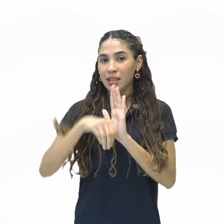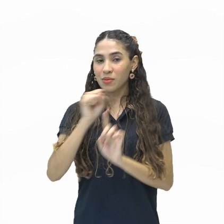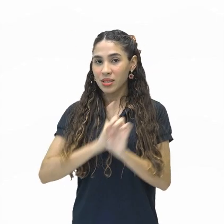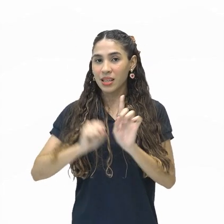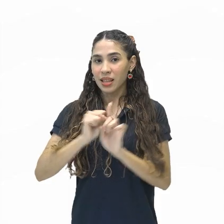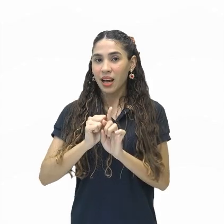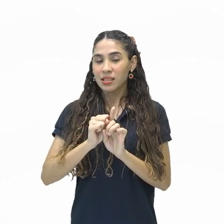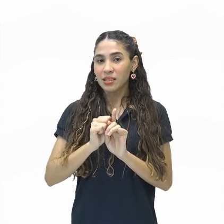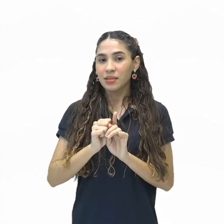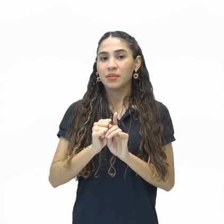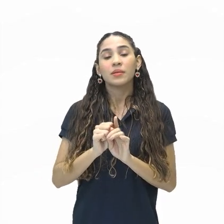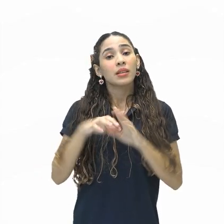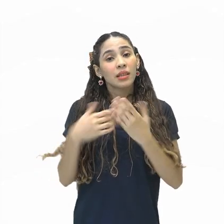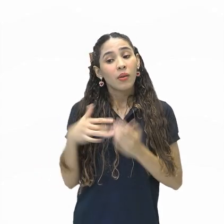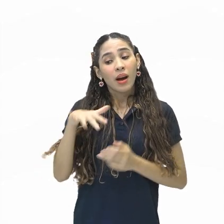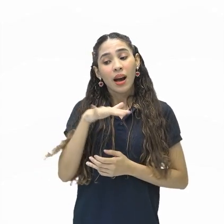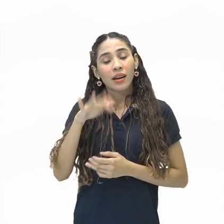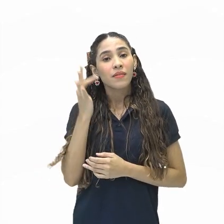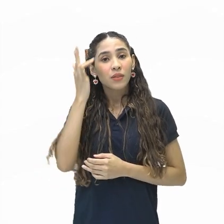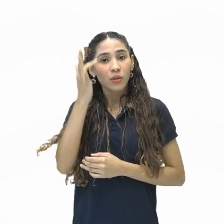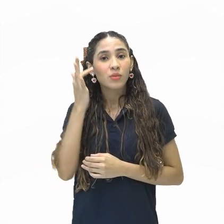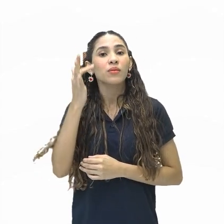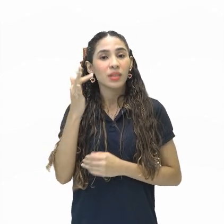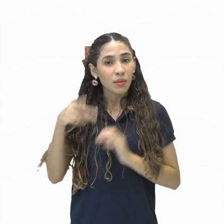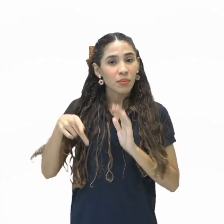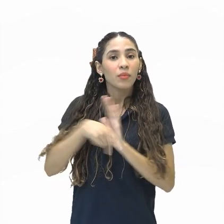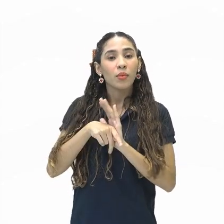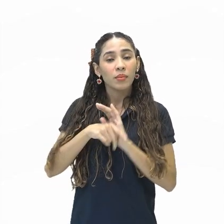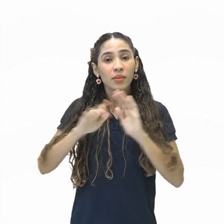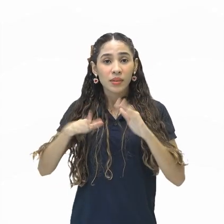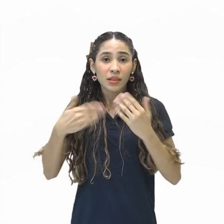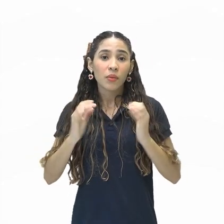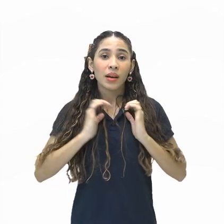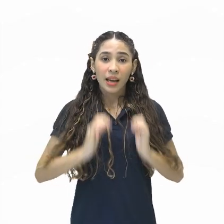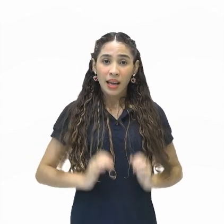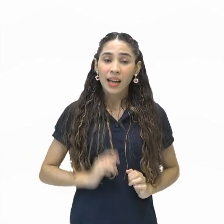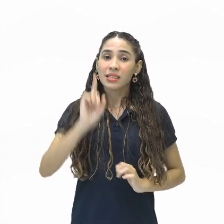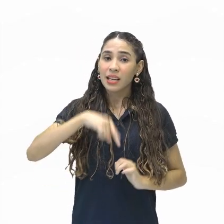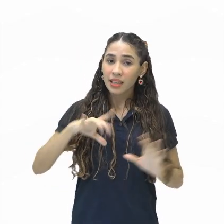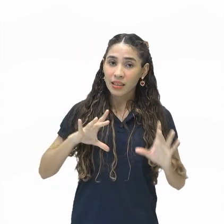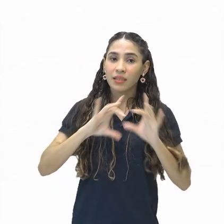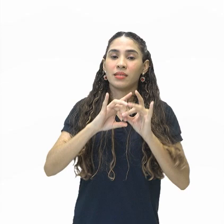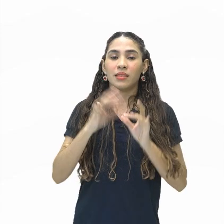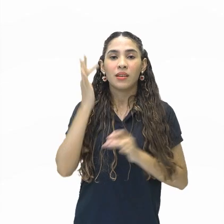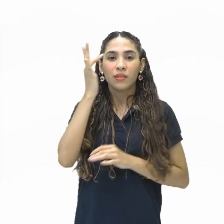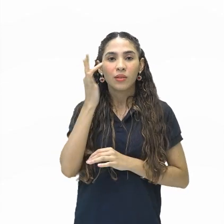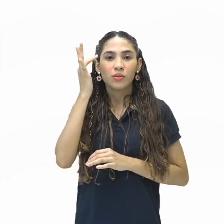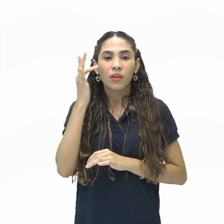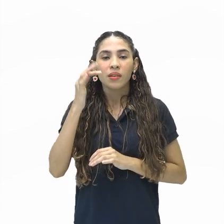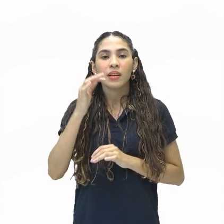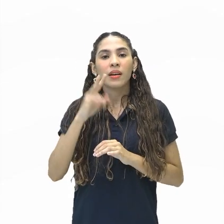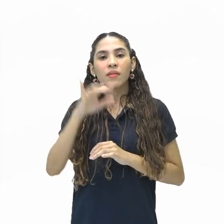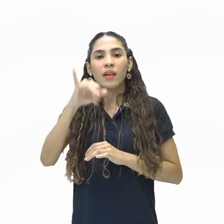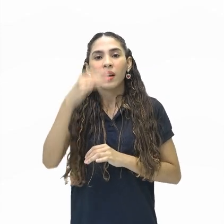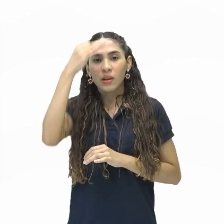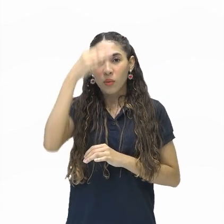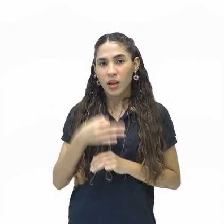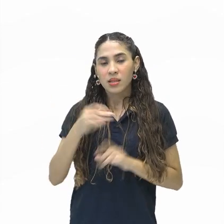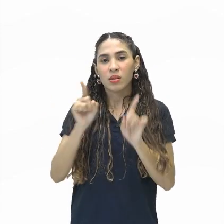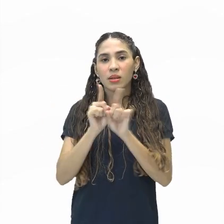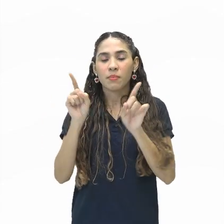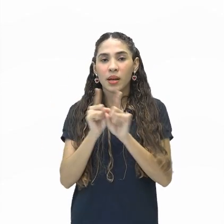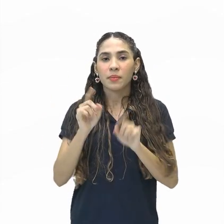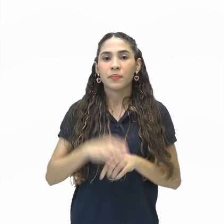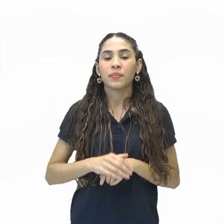sociedade. Parte da filosofia, então a ética, né, é parte da filosofia que lida com a compreensão